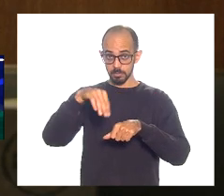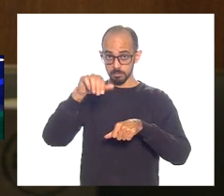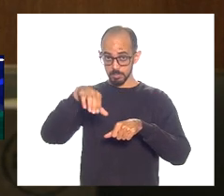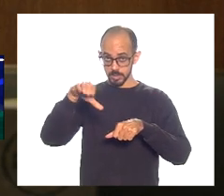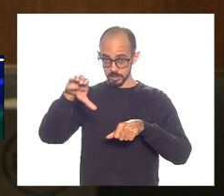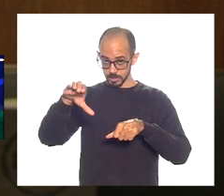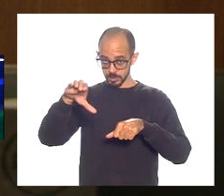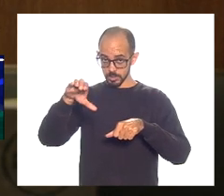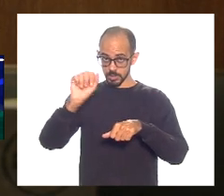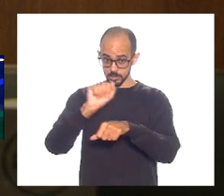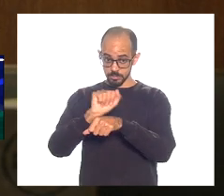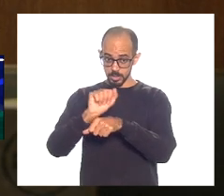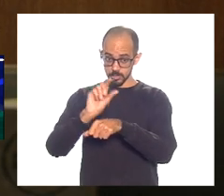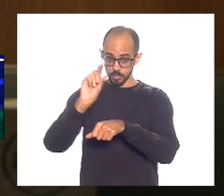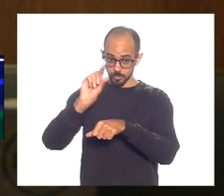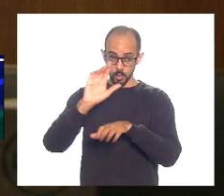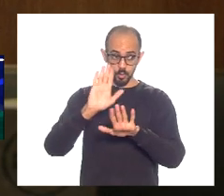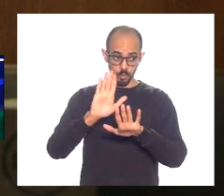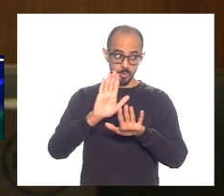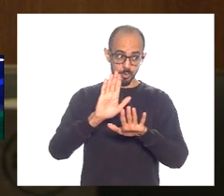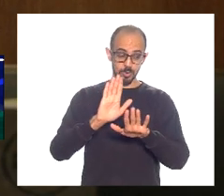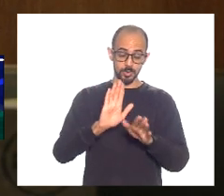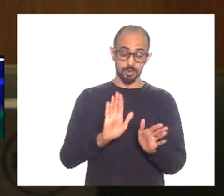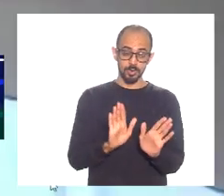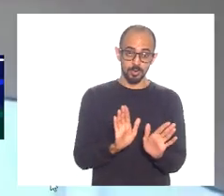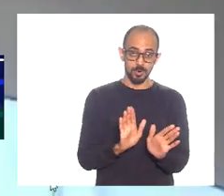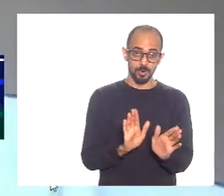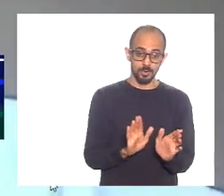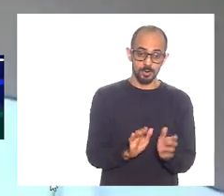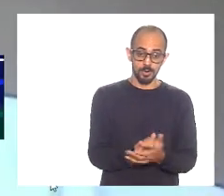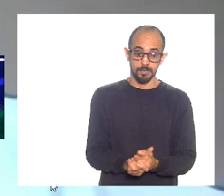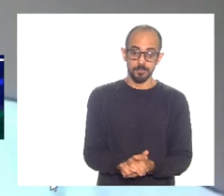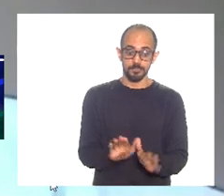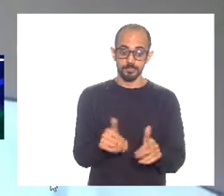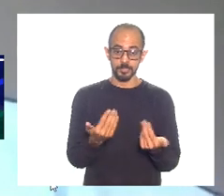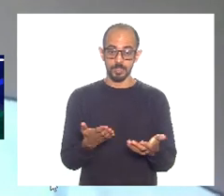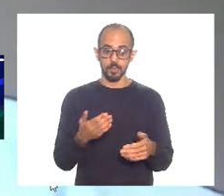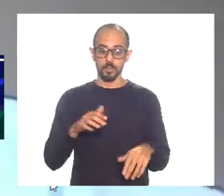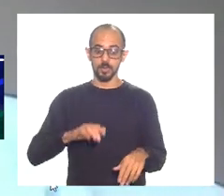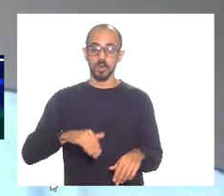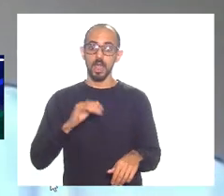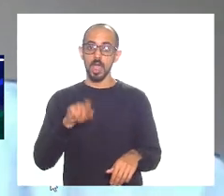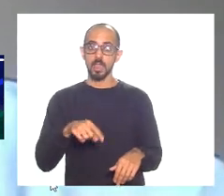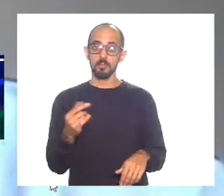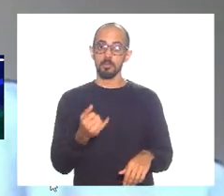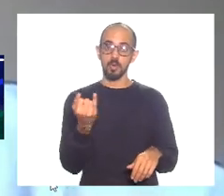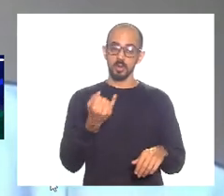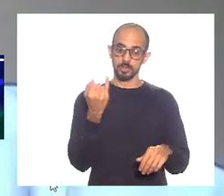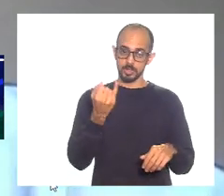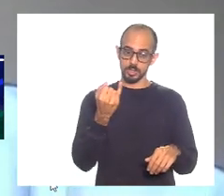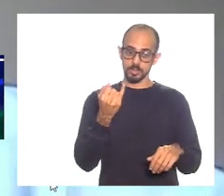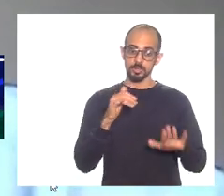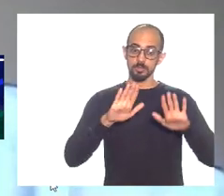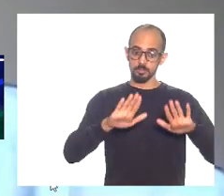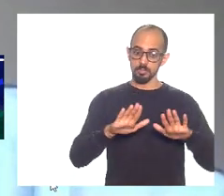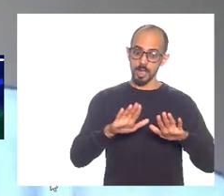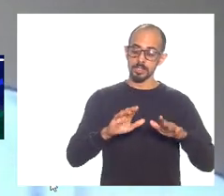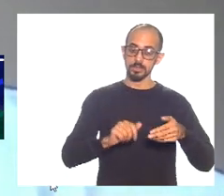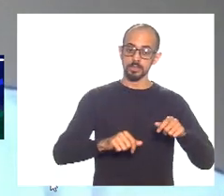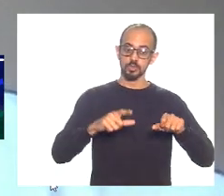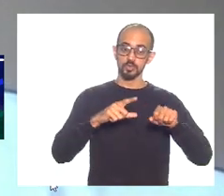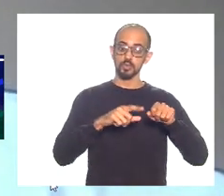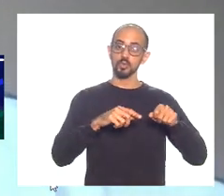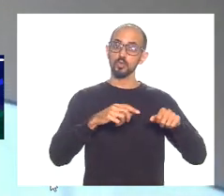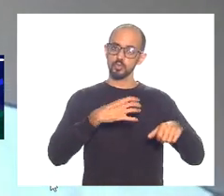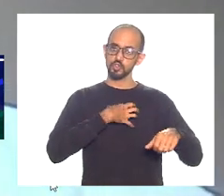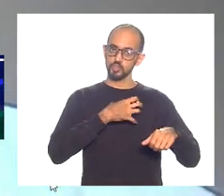Um instante, Mink. Desculpa. Por favor. Entendeu? Então, okay. Eu acho que é importante, mas do jeito que ficou o substitutivo, Marta, eu